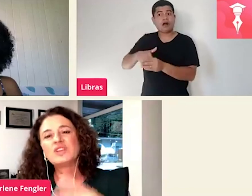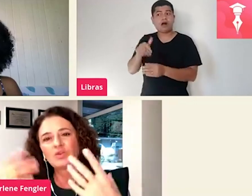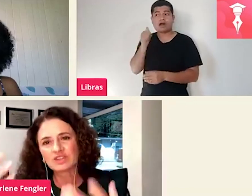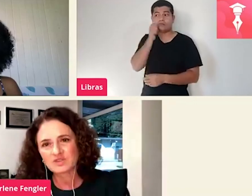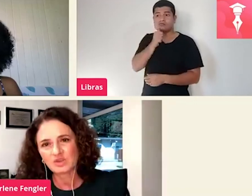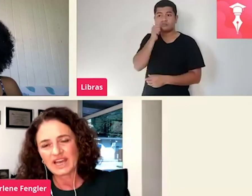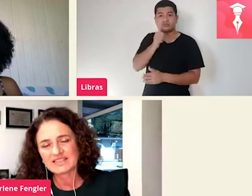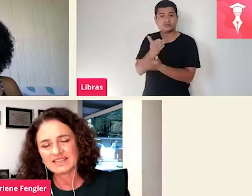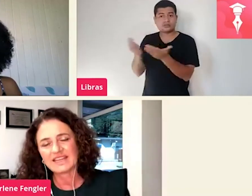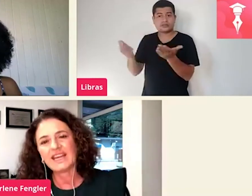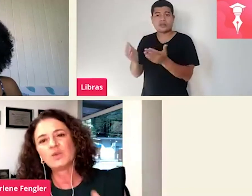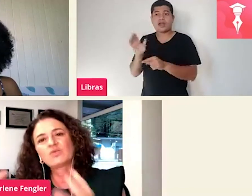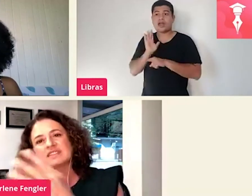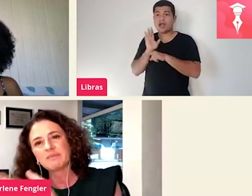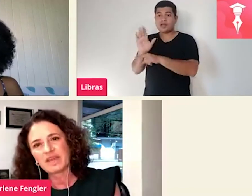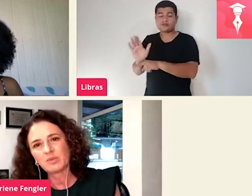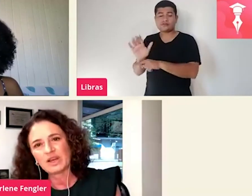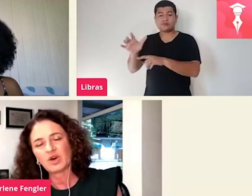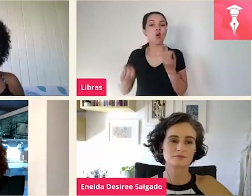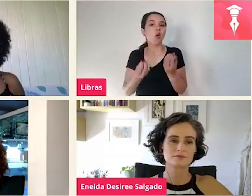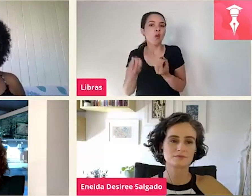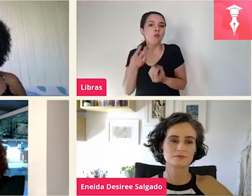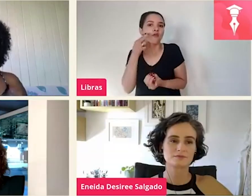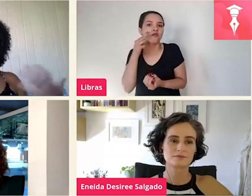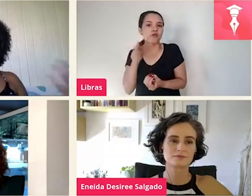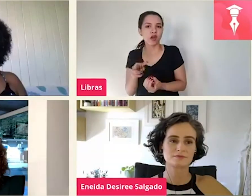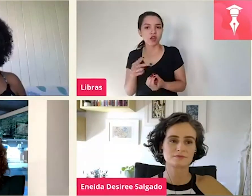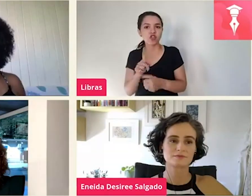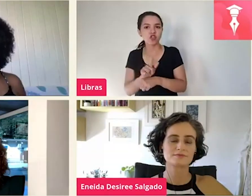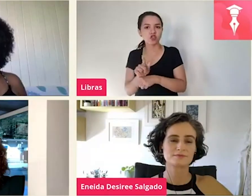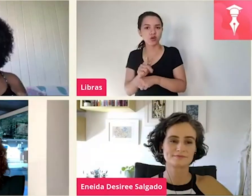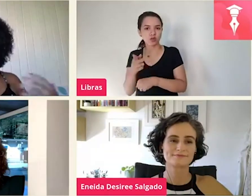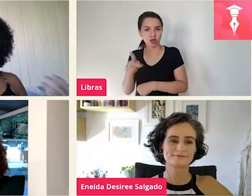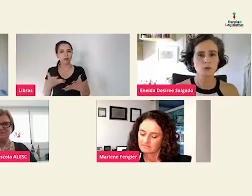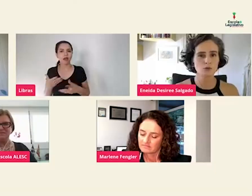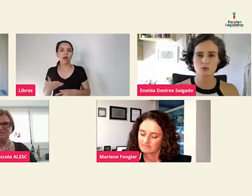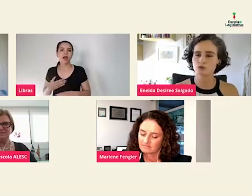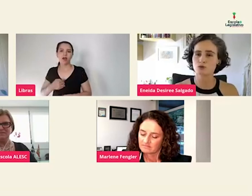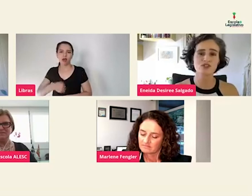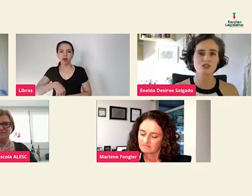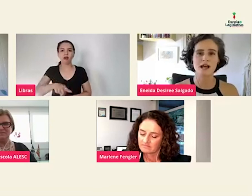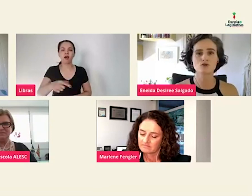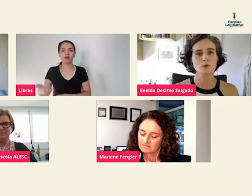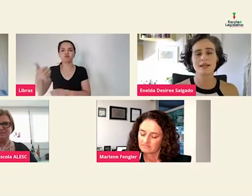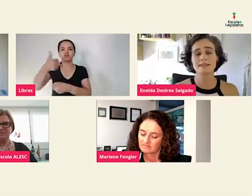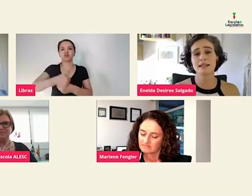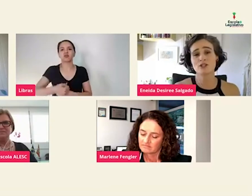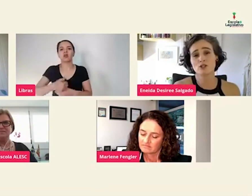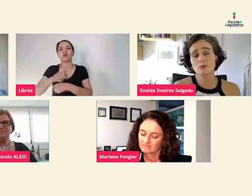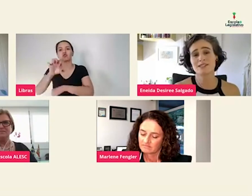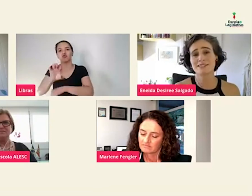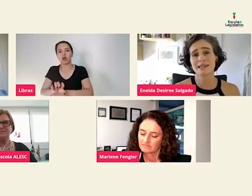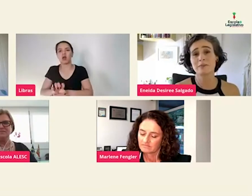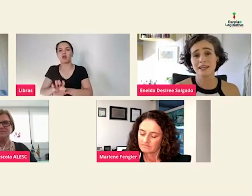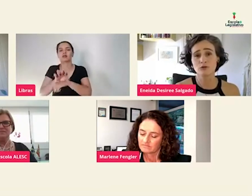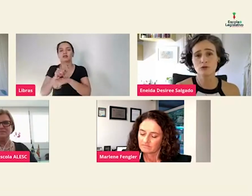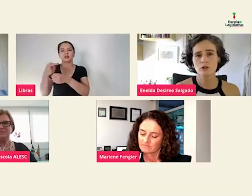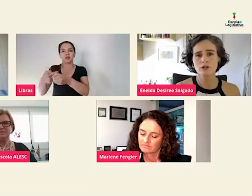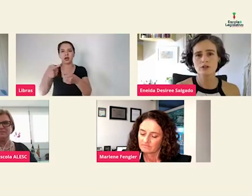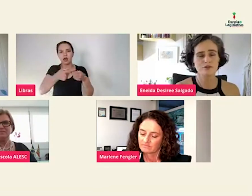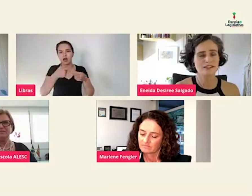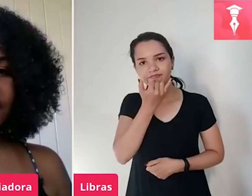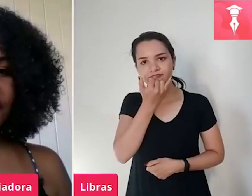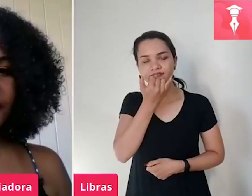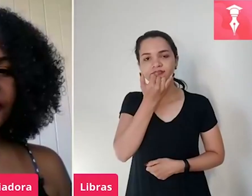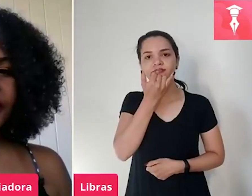ajudem outras mulheres a terem um desempenho melhor. Para participar do curso, é preciso fazer a inscrição, que estará disponível a